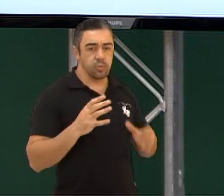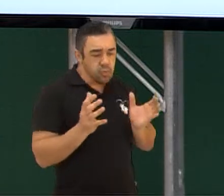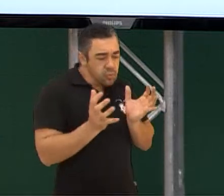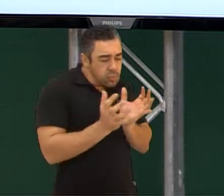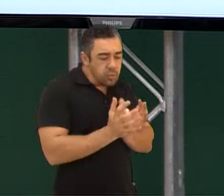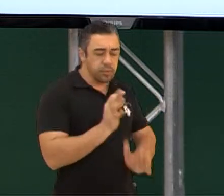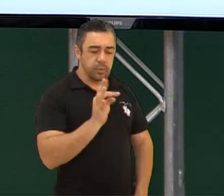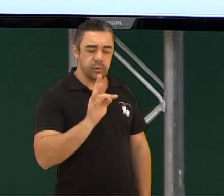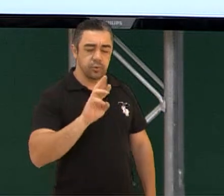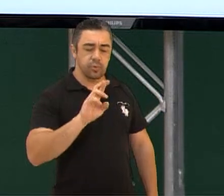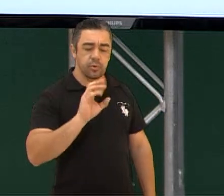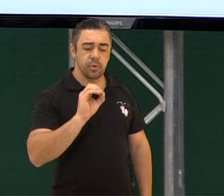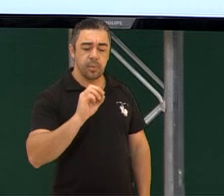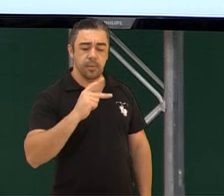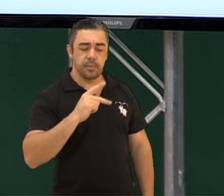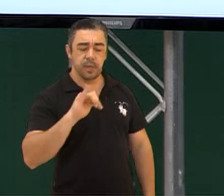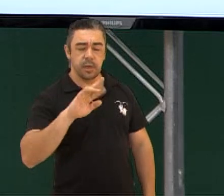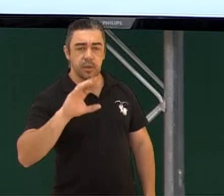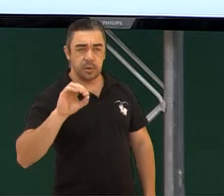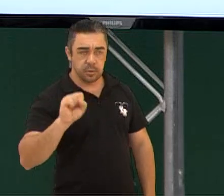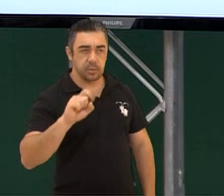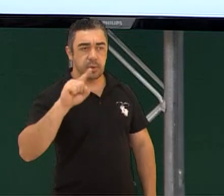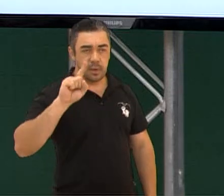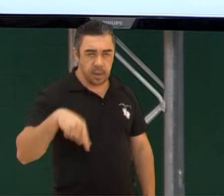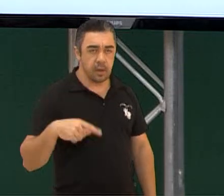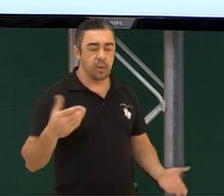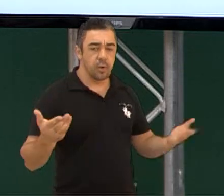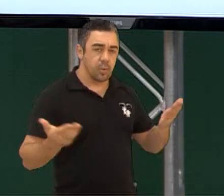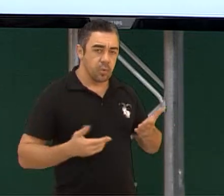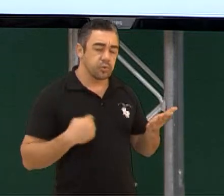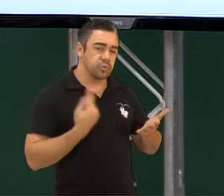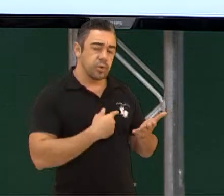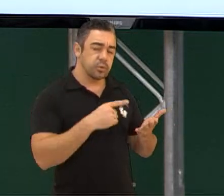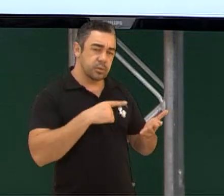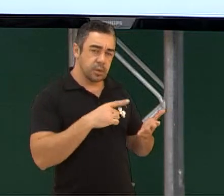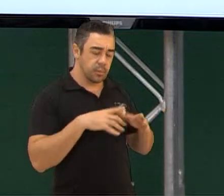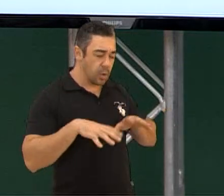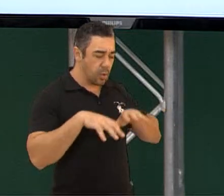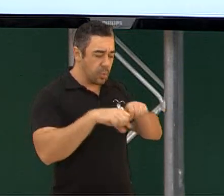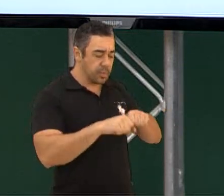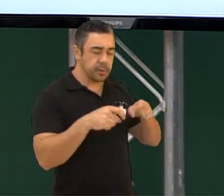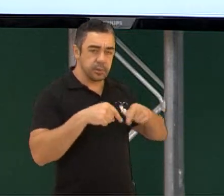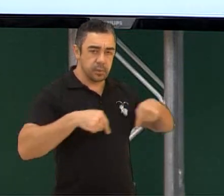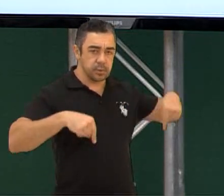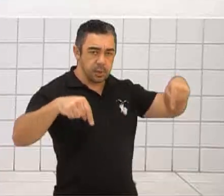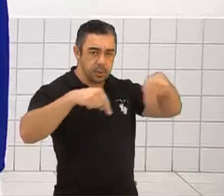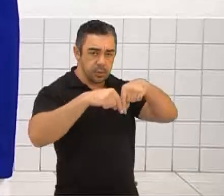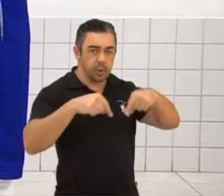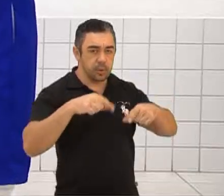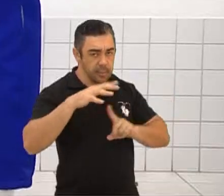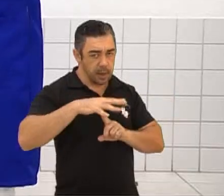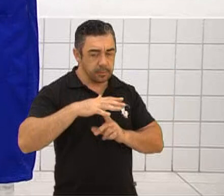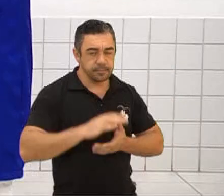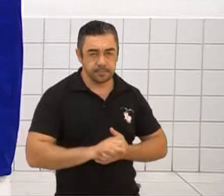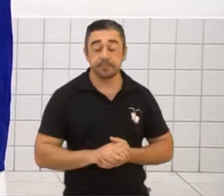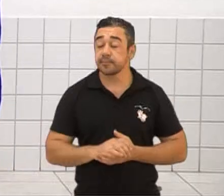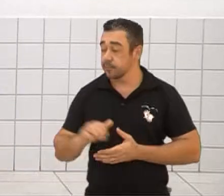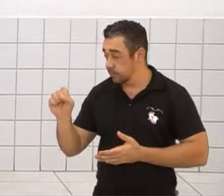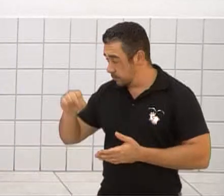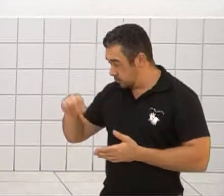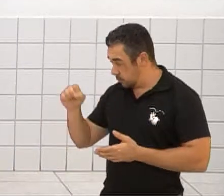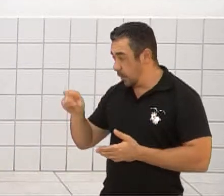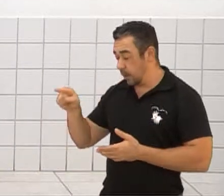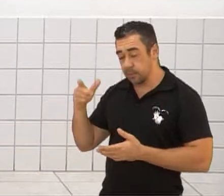então é importante isso tudo, né, venha culminar exatamente no que nós temos hoje, nessa ocupação efetiva do nosso território. Isso. E aí, dentro